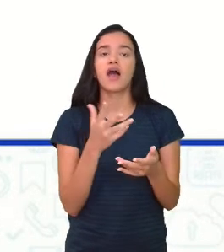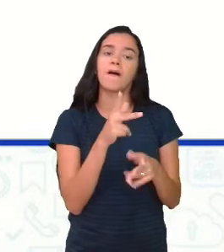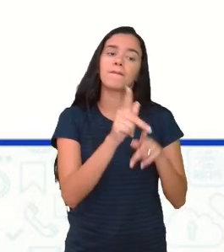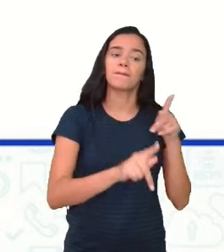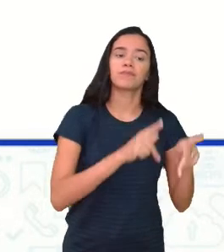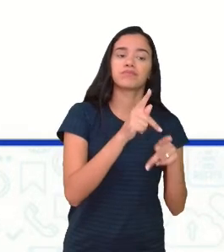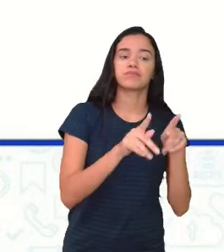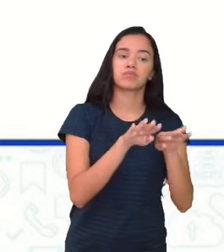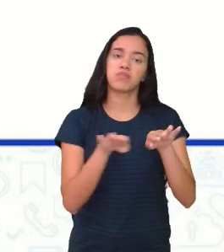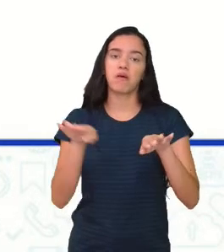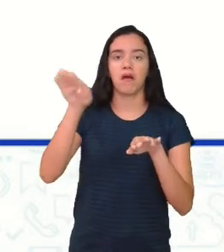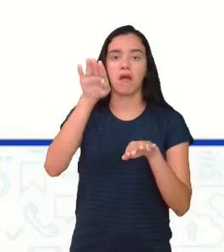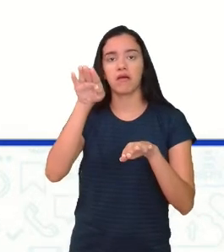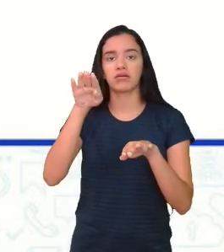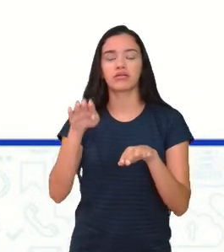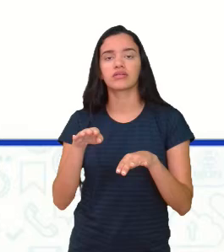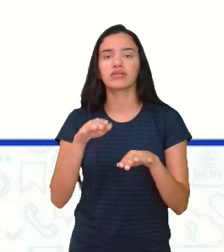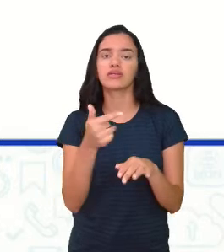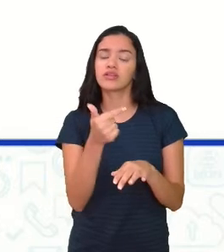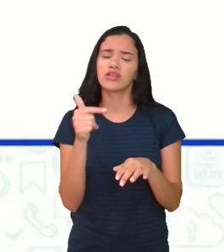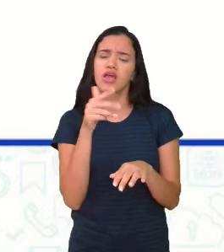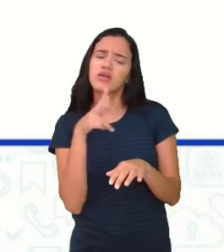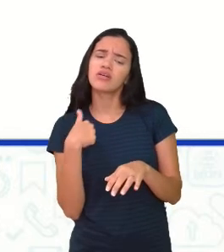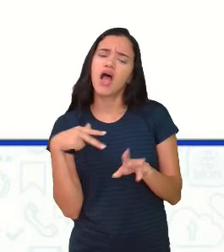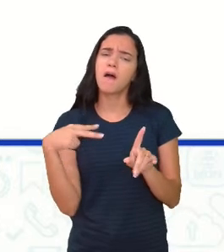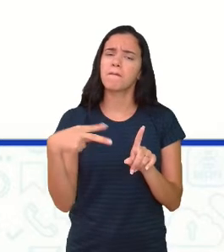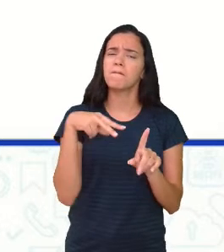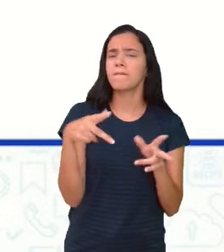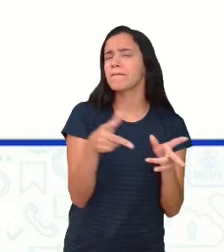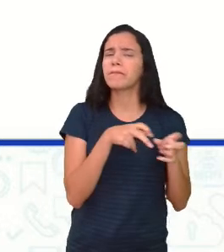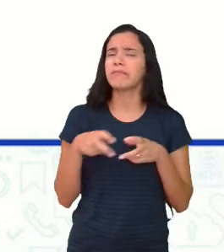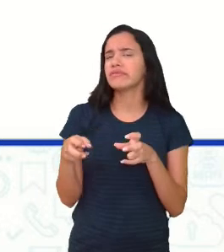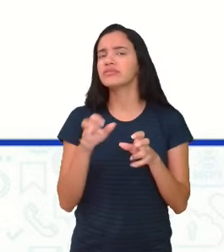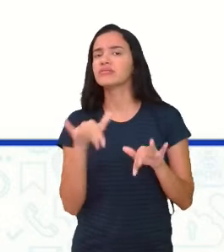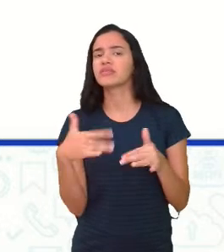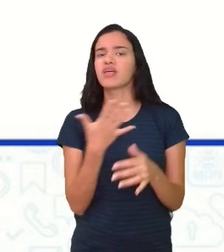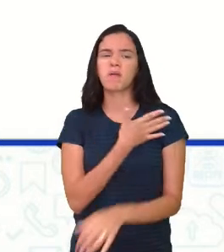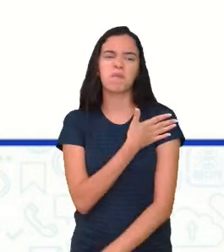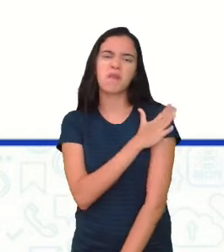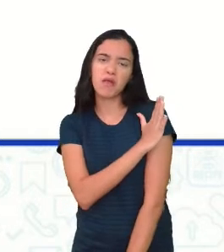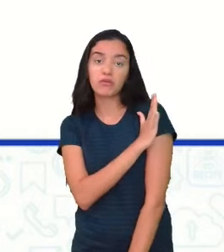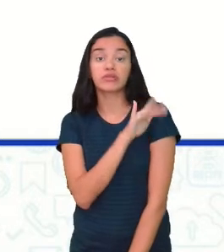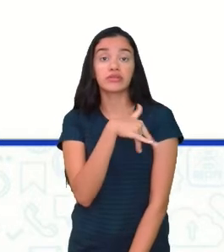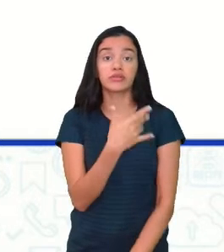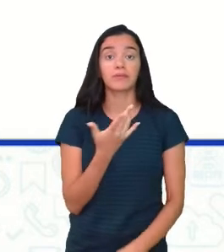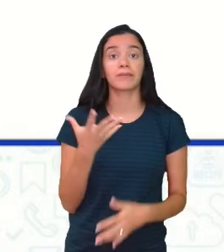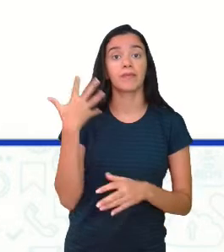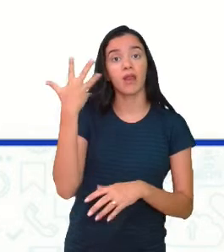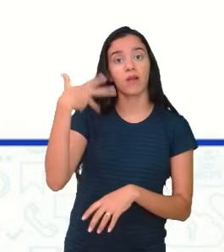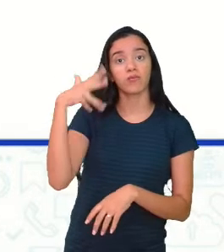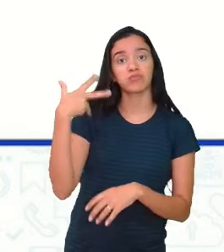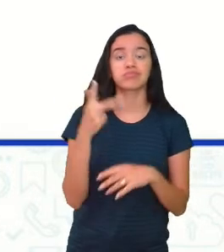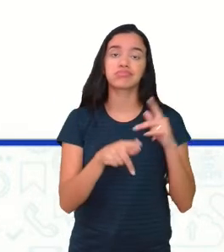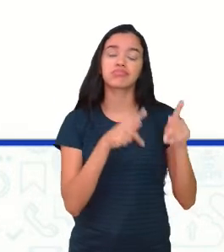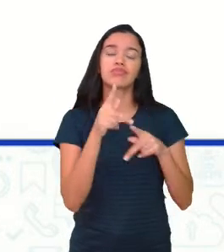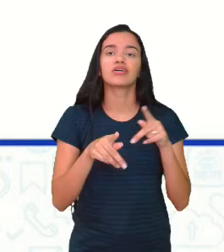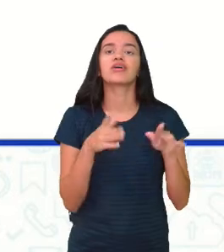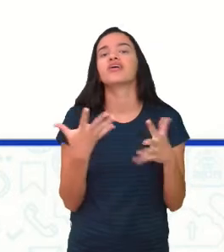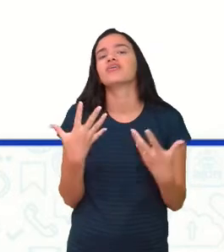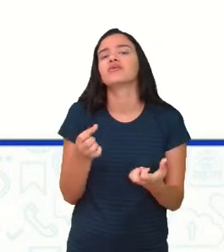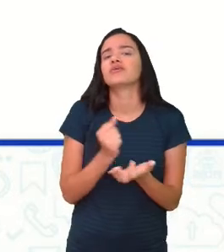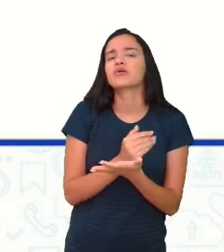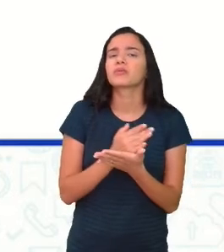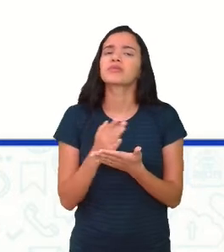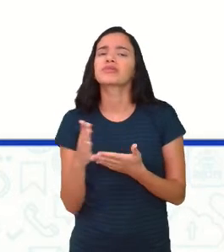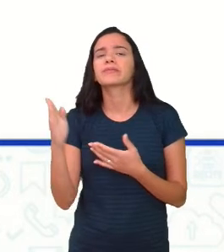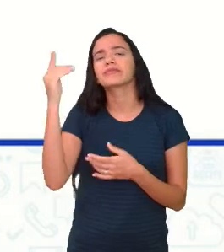a gente pode fazer essa distinção sem esse olhar, né? Sem esse olhar preconceituoso para a música popular. Então, vamos começar aí pensando